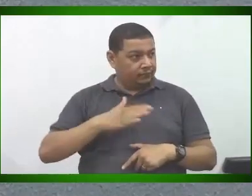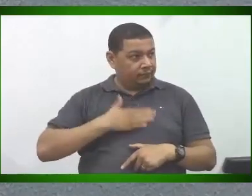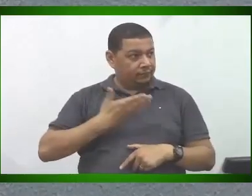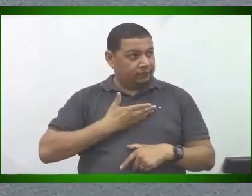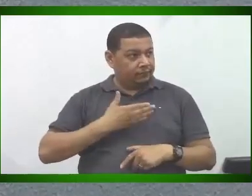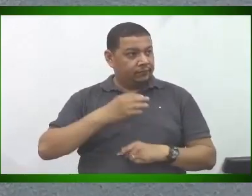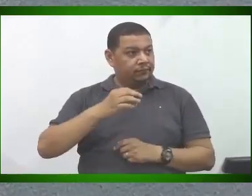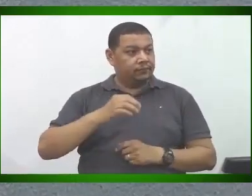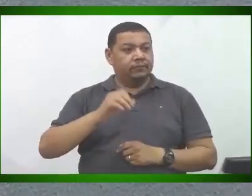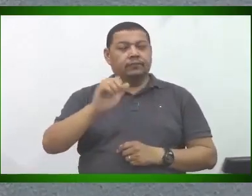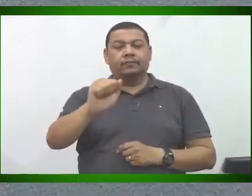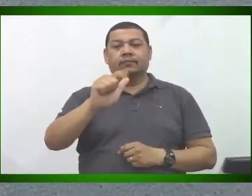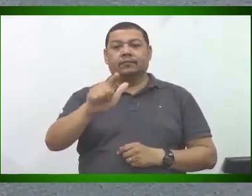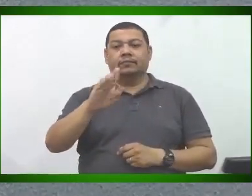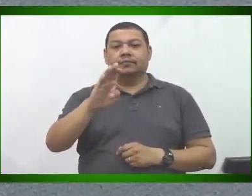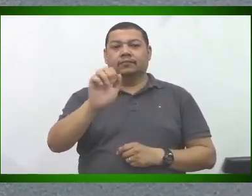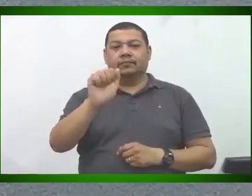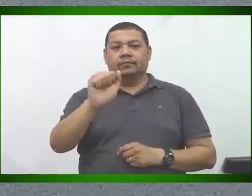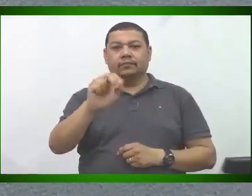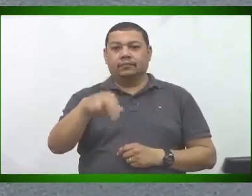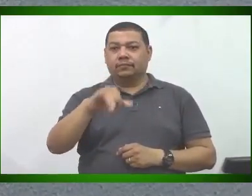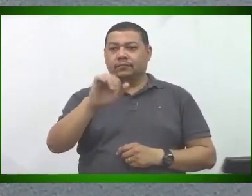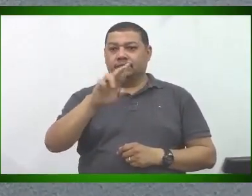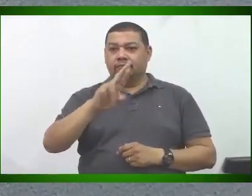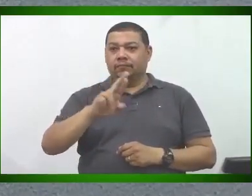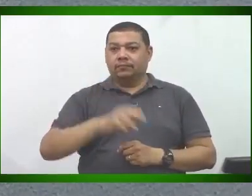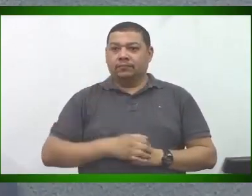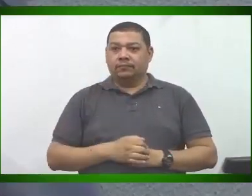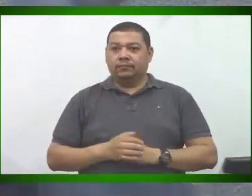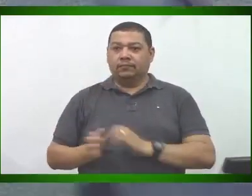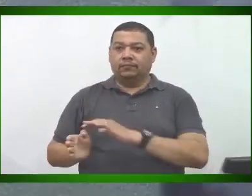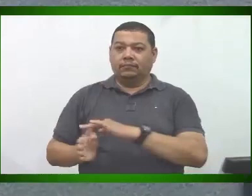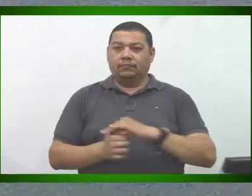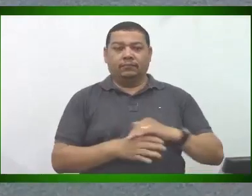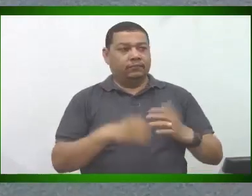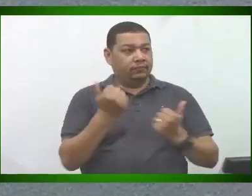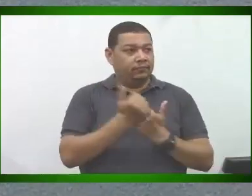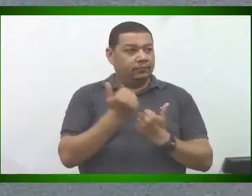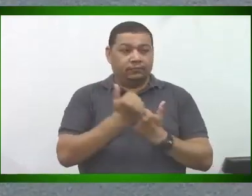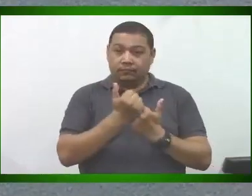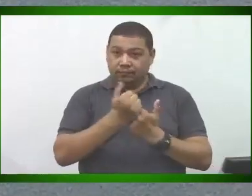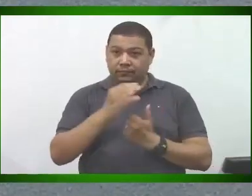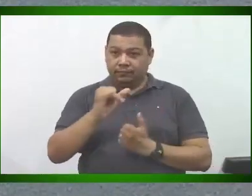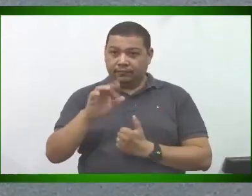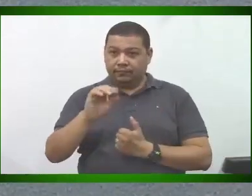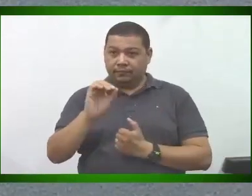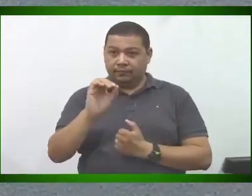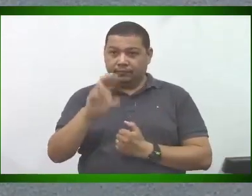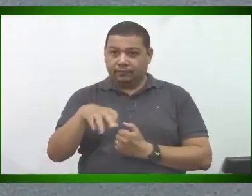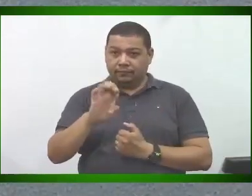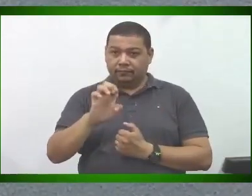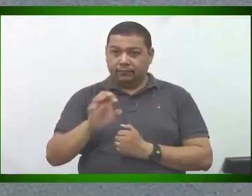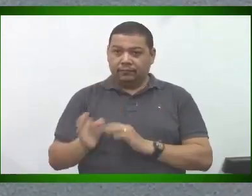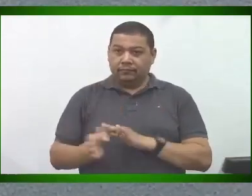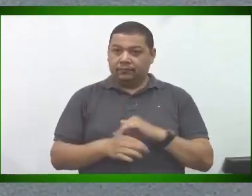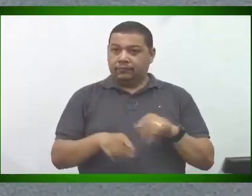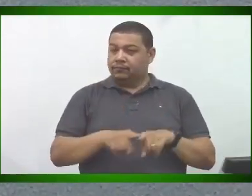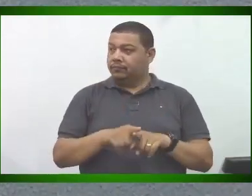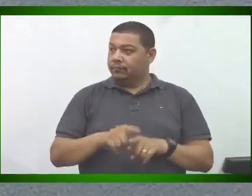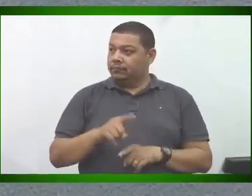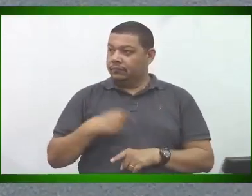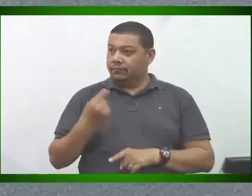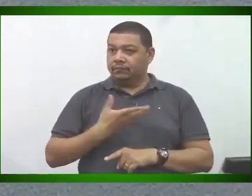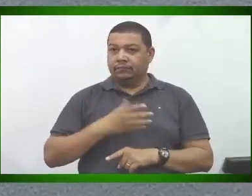parceiro Albani Rocha, assessor parlamentar deputado Cirone, sempre presente acompanhando a sessão. Também nosso